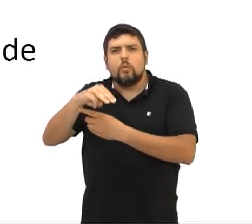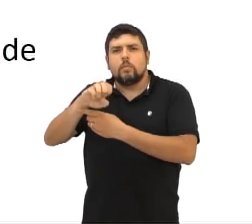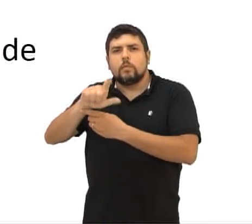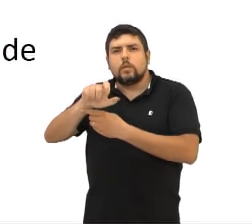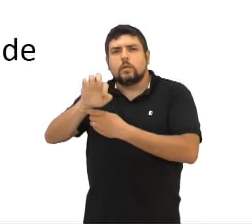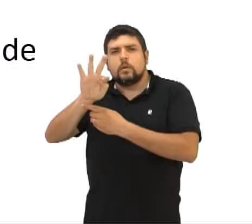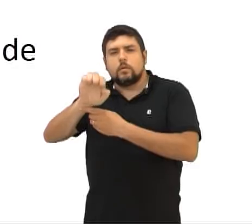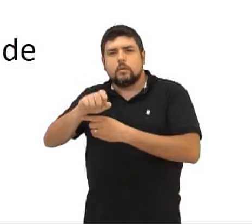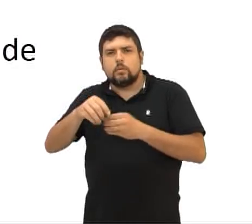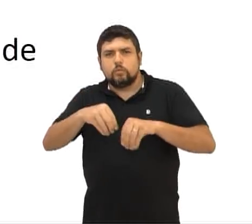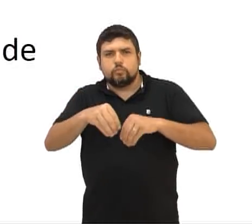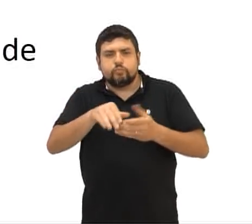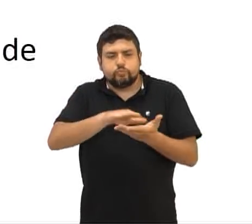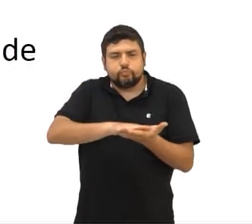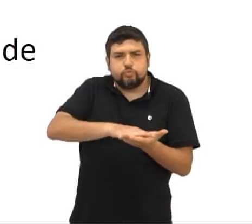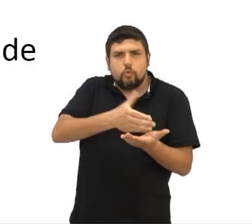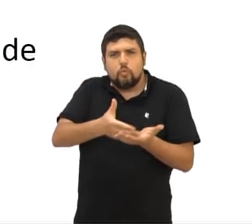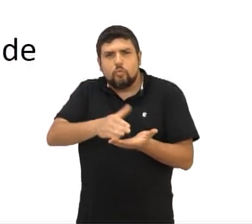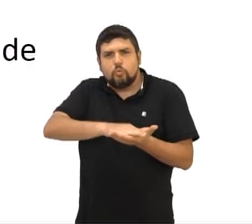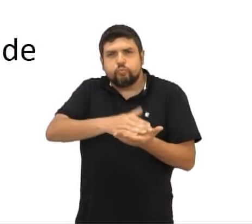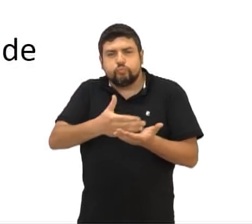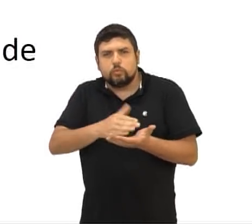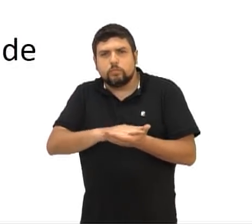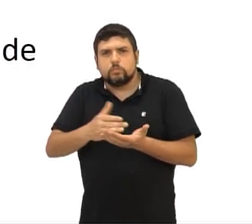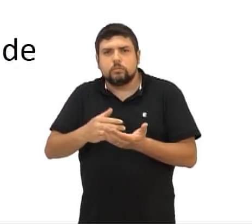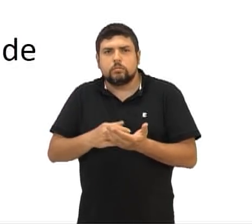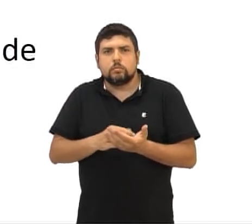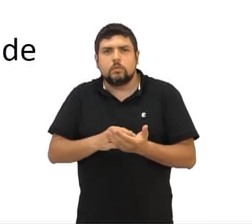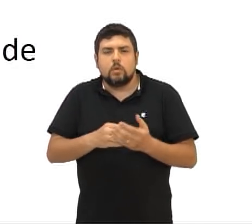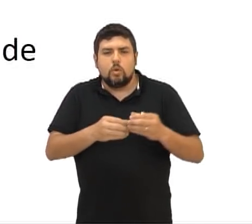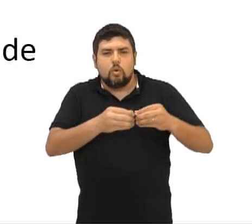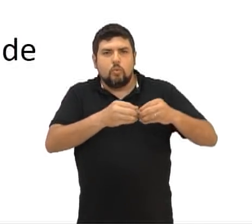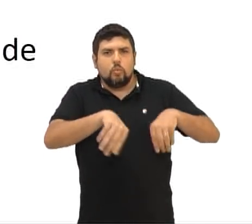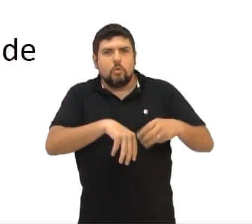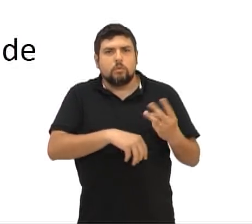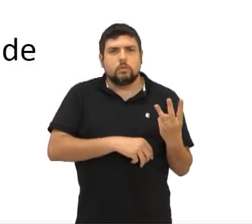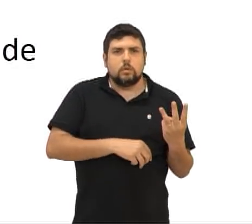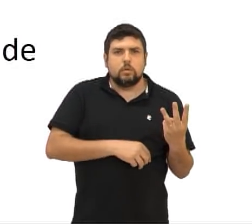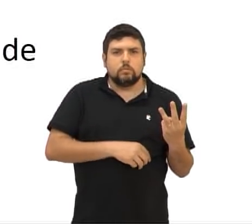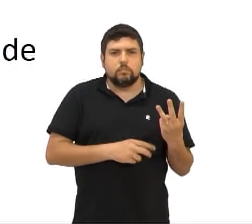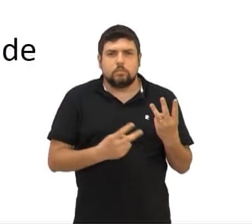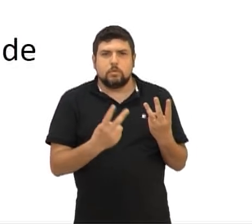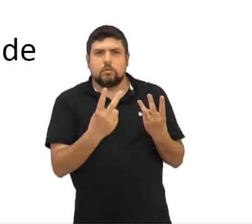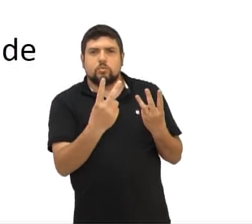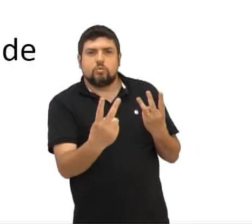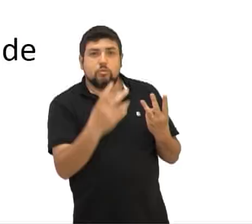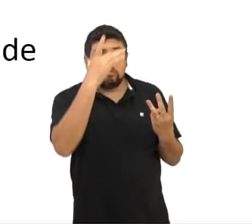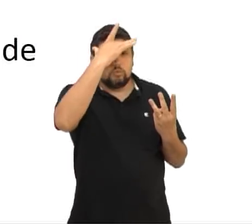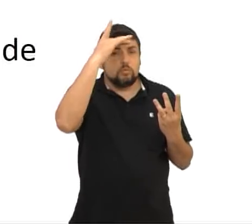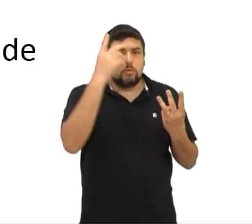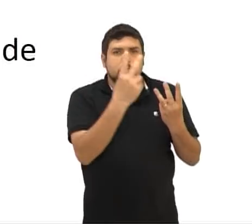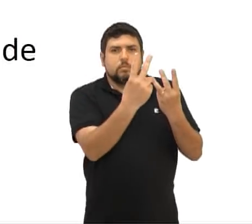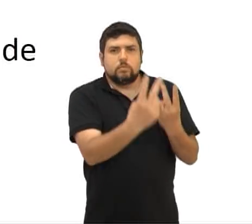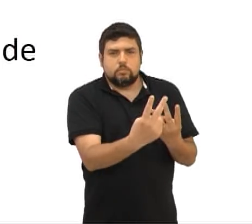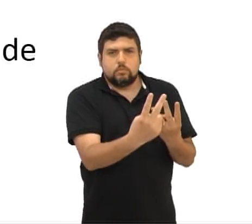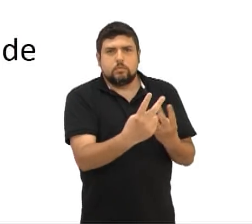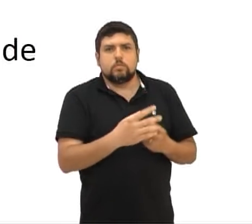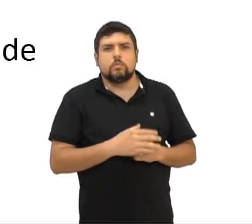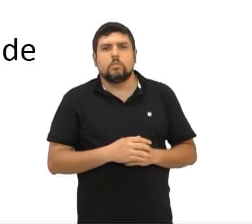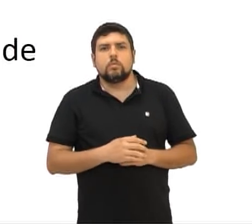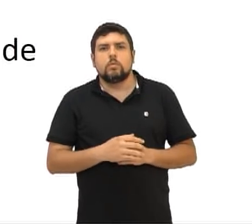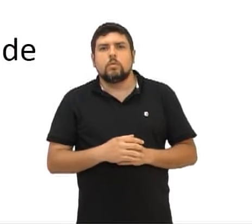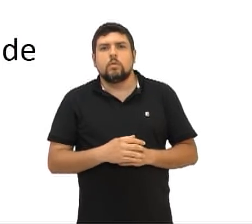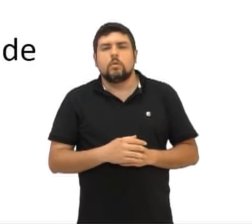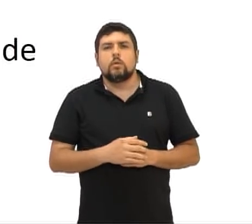2 pessoas. Nessa situação, qual é a razão entre o número de ovos usados e o número